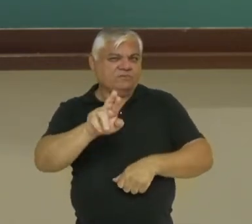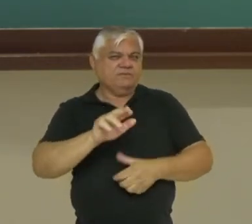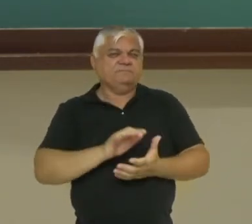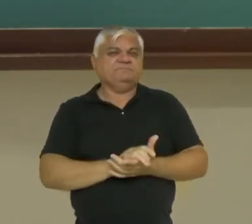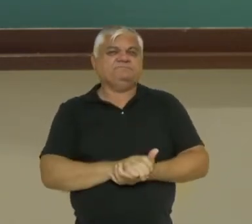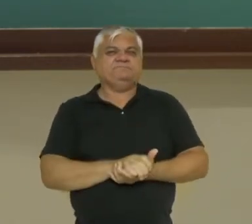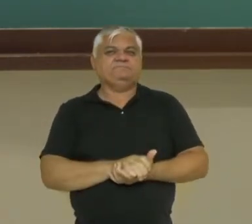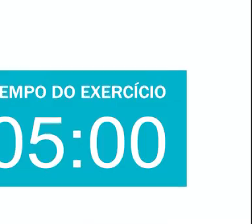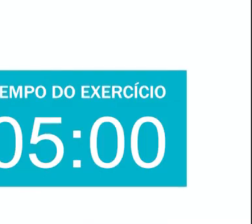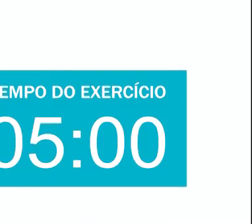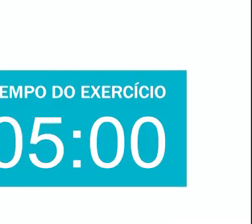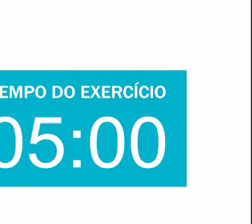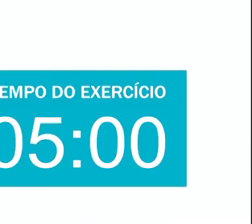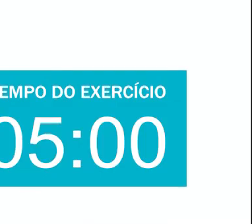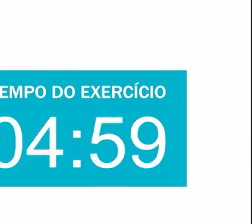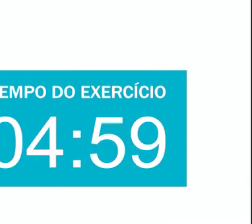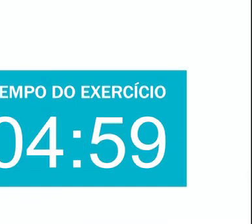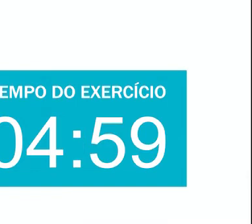lá?